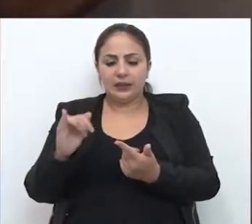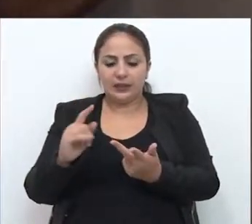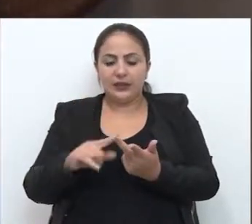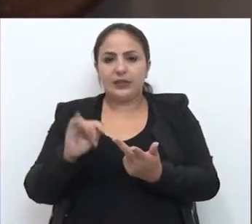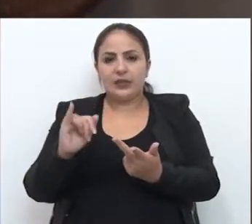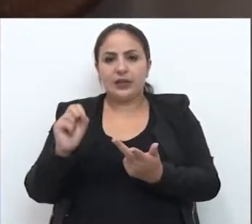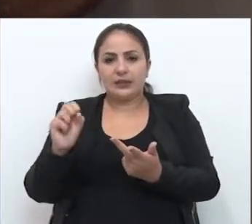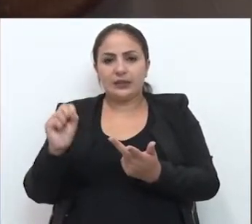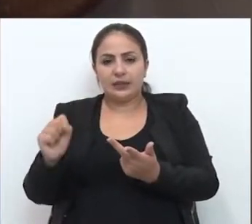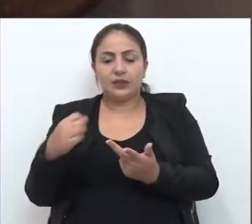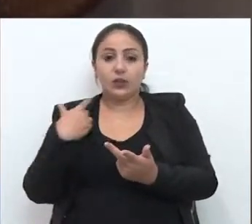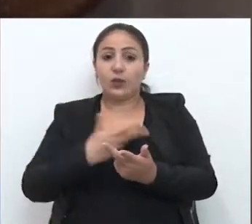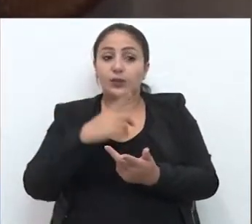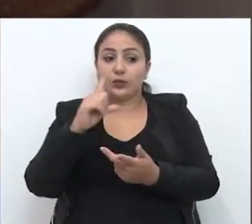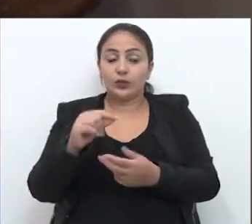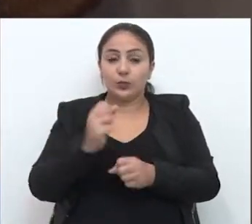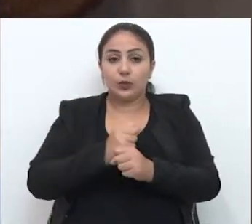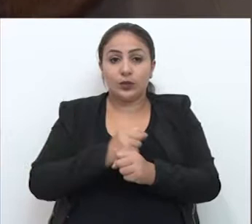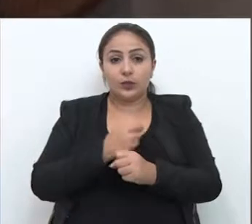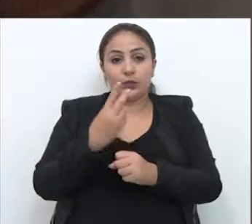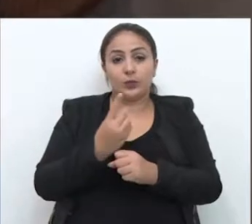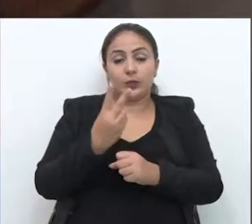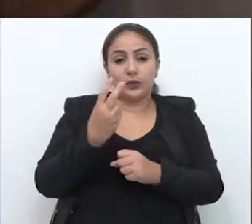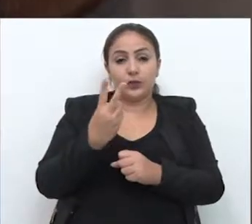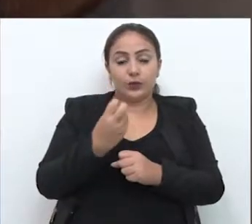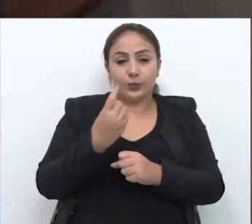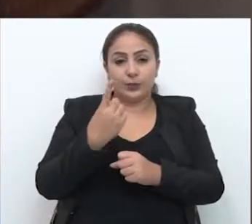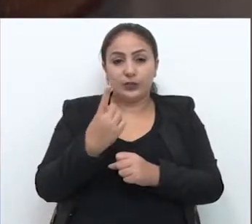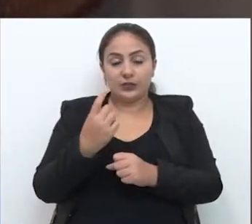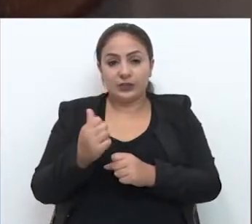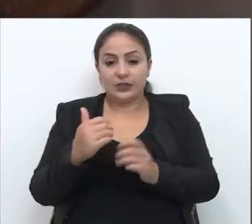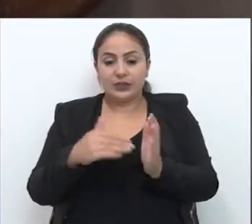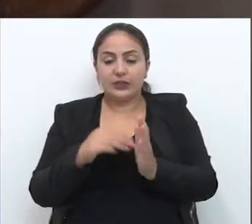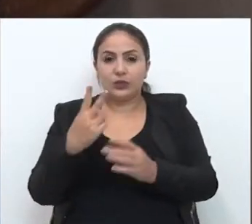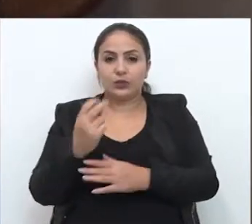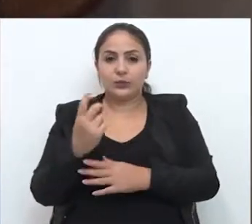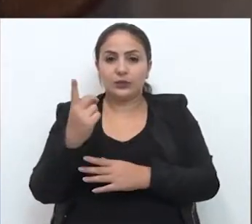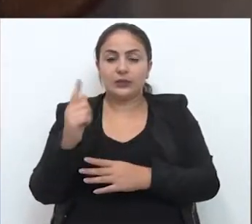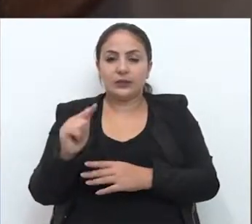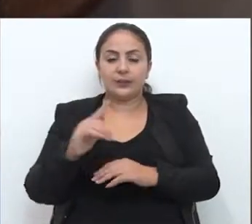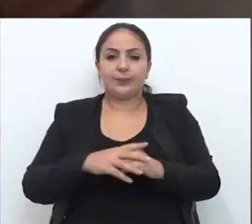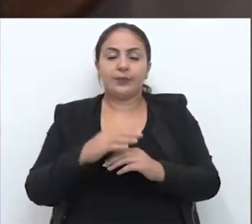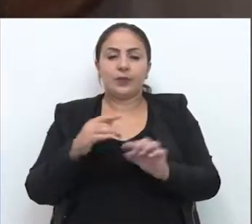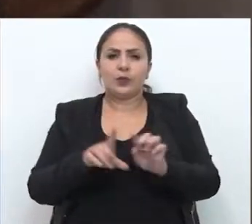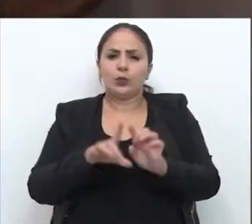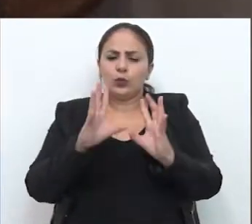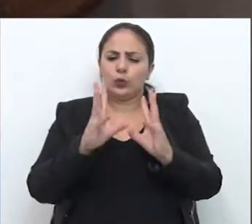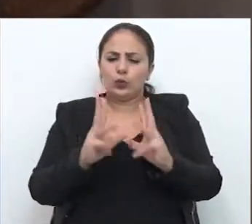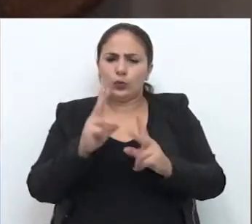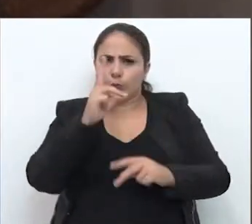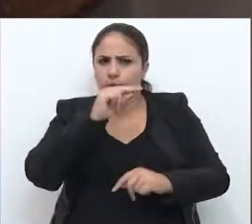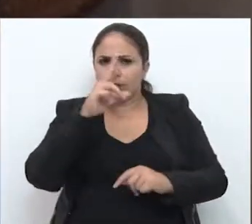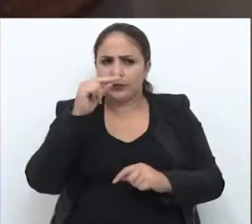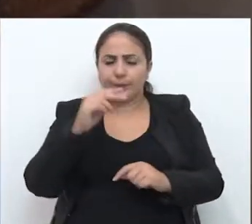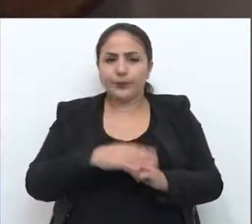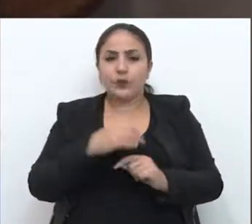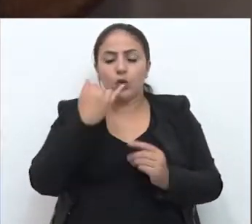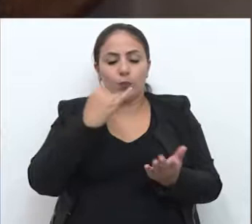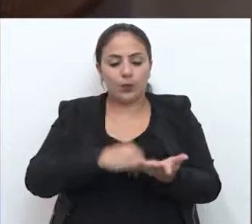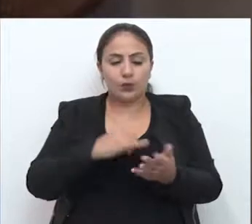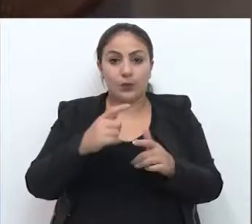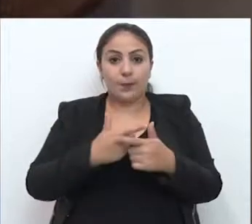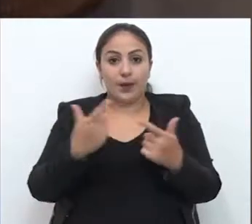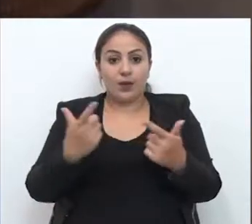bastante reduzido de 2016 para 2017, que impacta, obviamente, a arrecadação do município. Dos